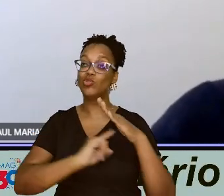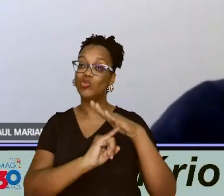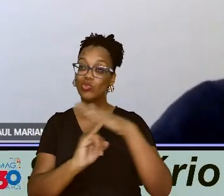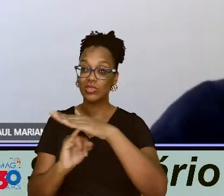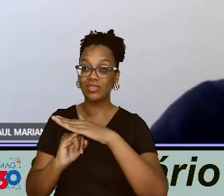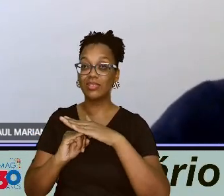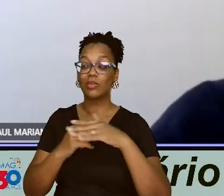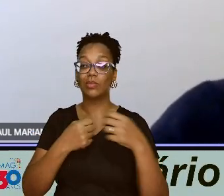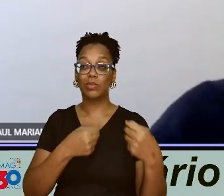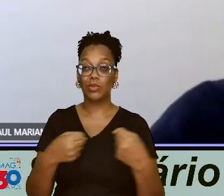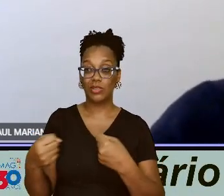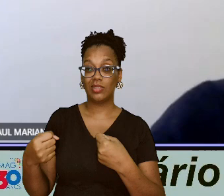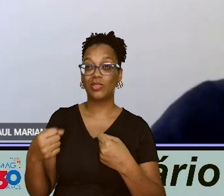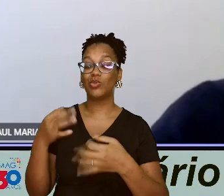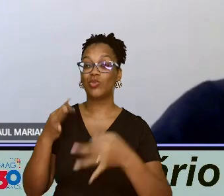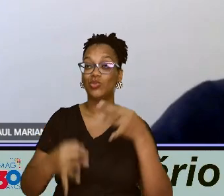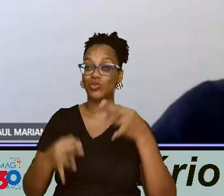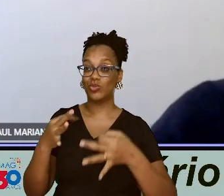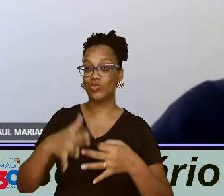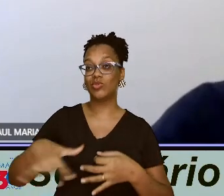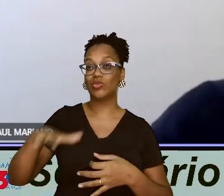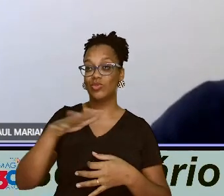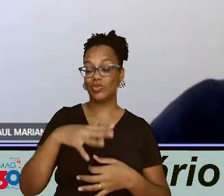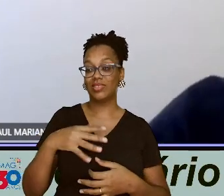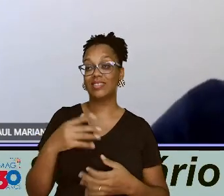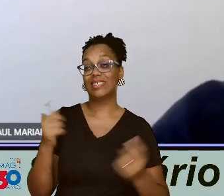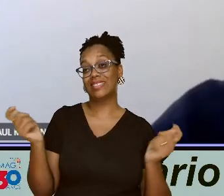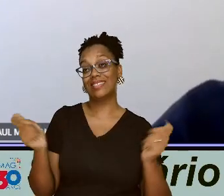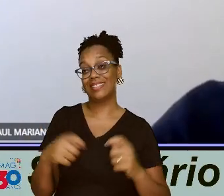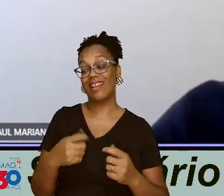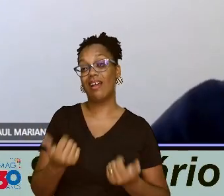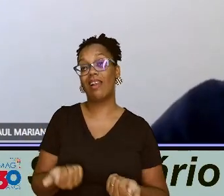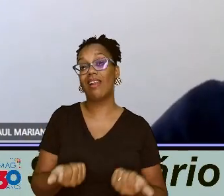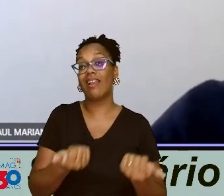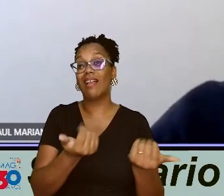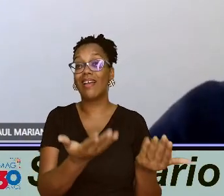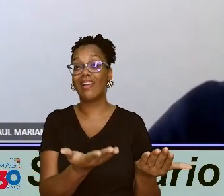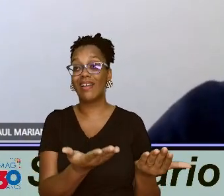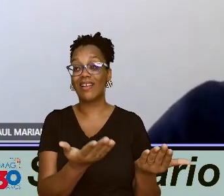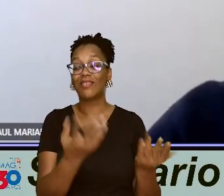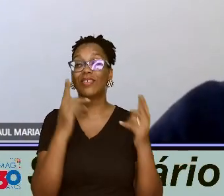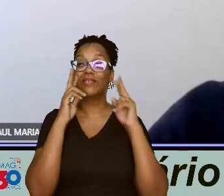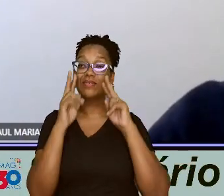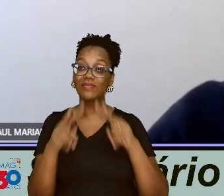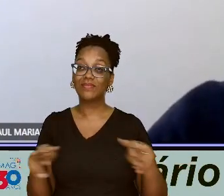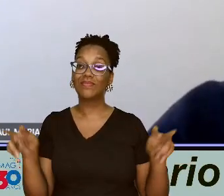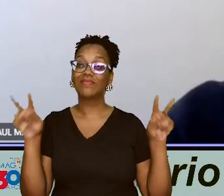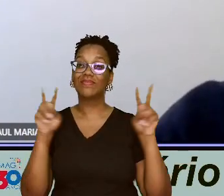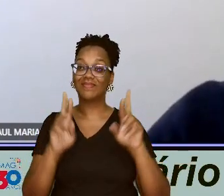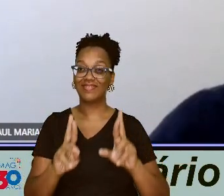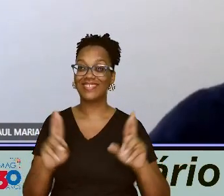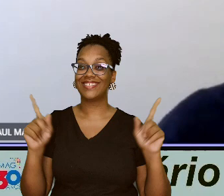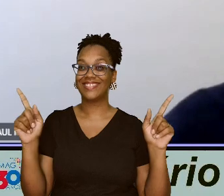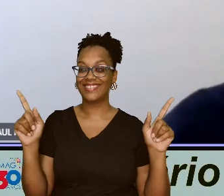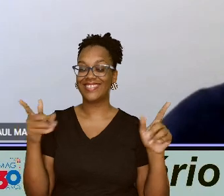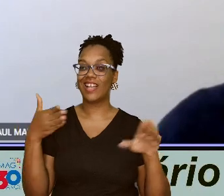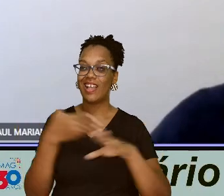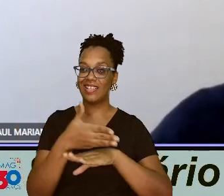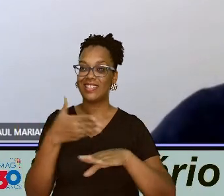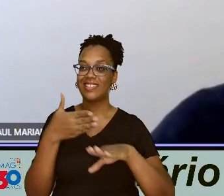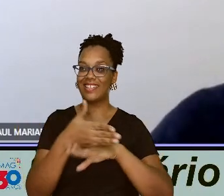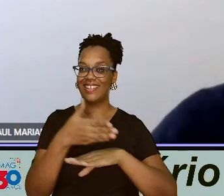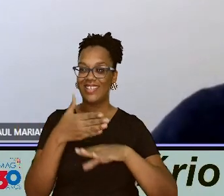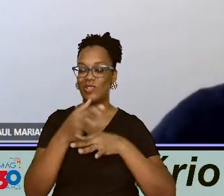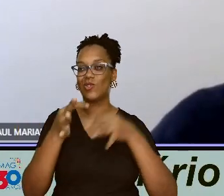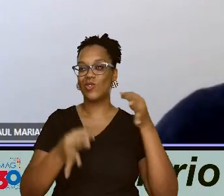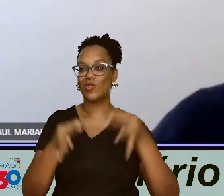poder judiciário, leve essa visão do acesso à